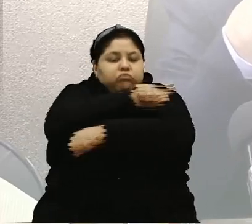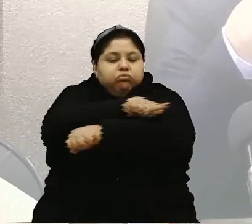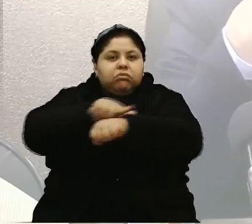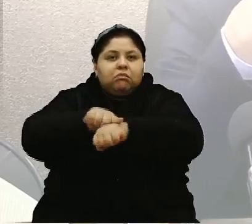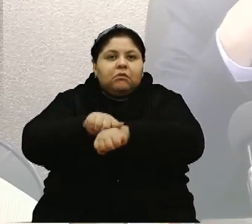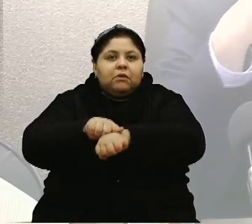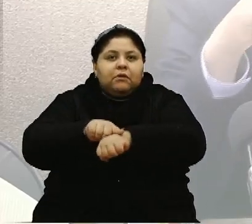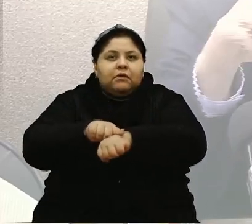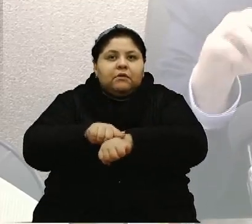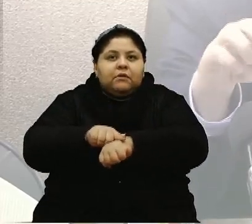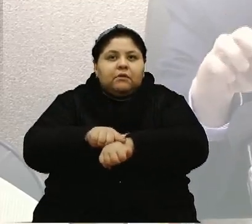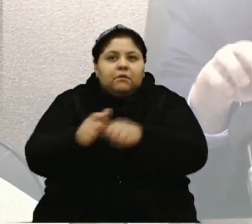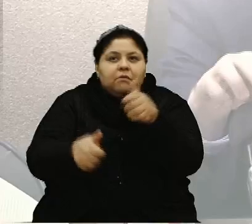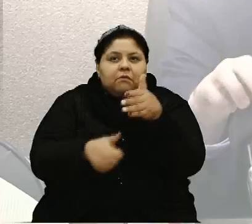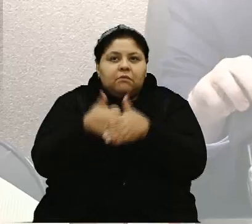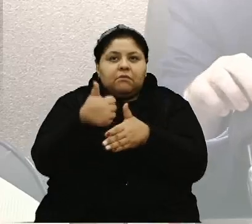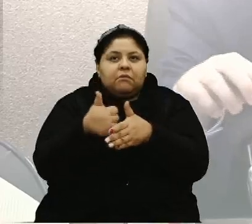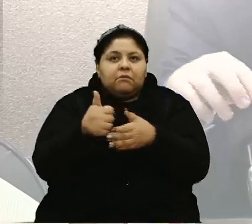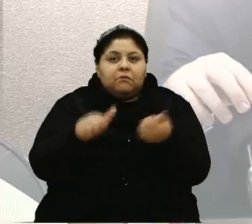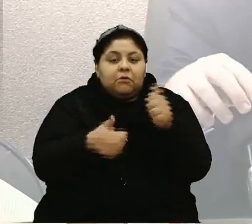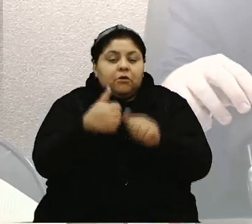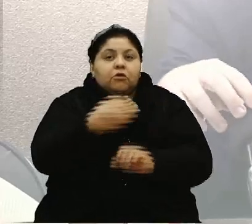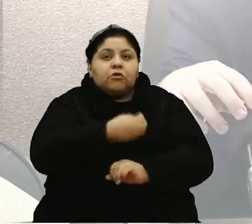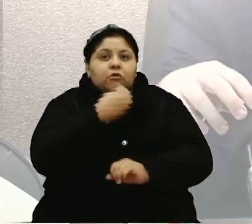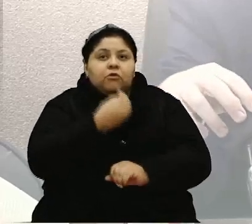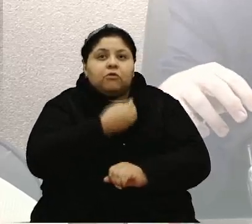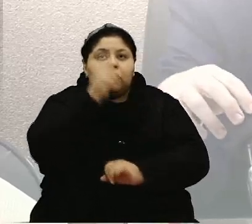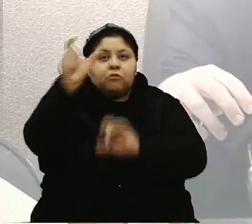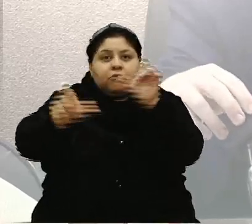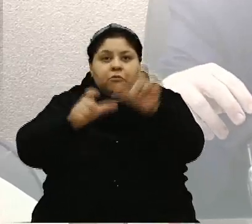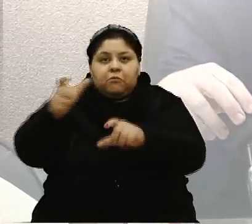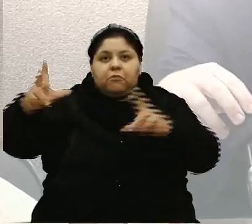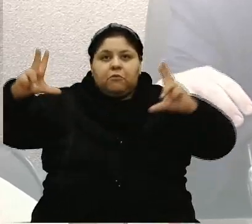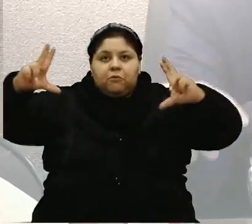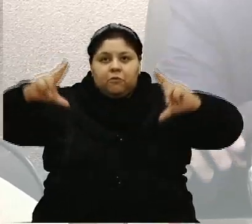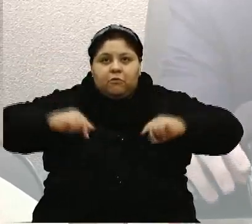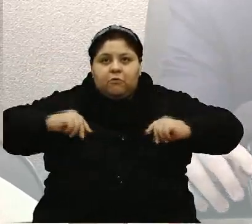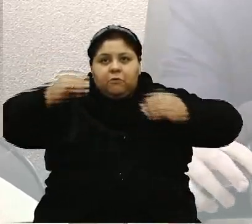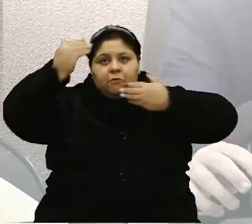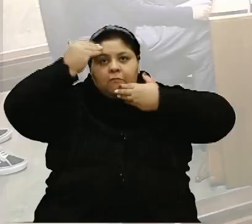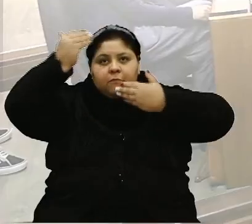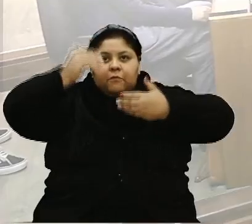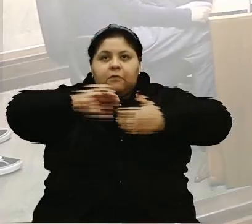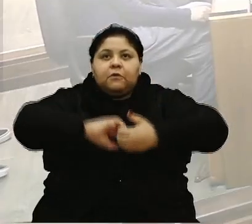necessário para viabilizar essa qualidade de vida que os moradores merecem. Obrigada.